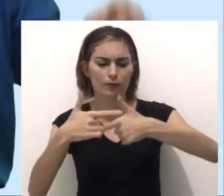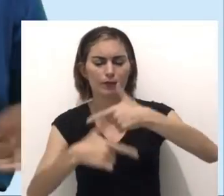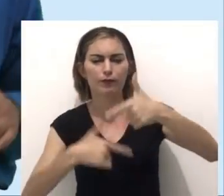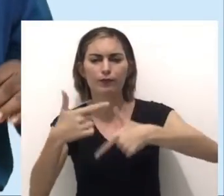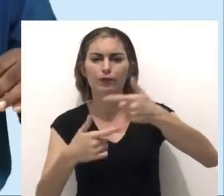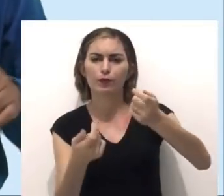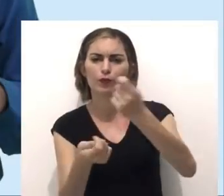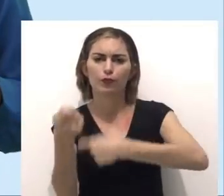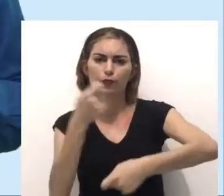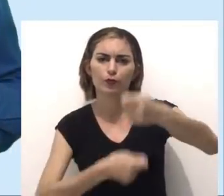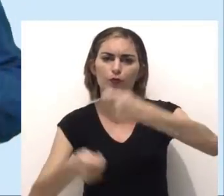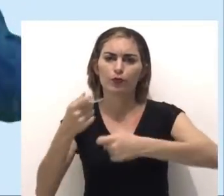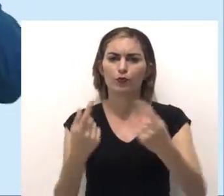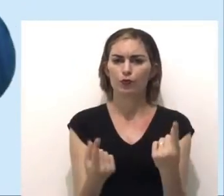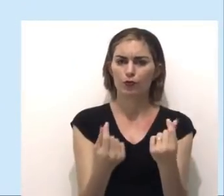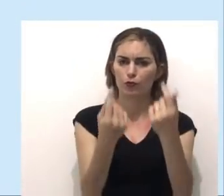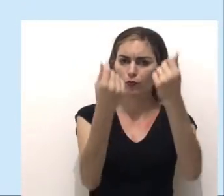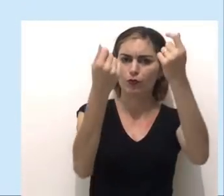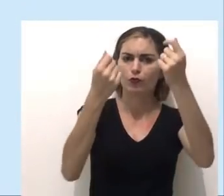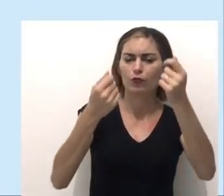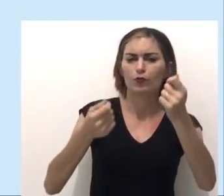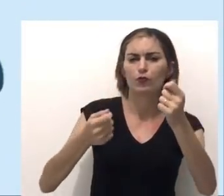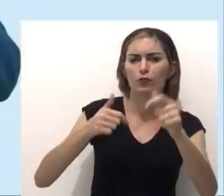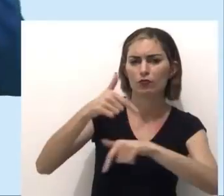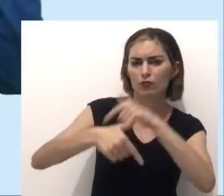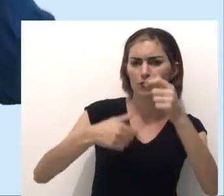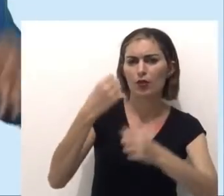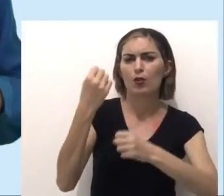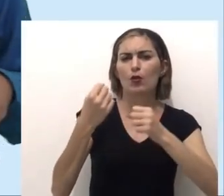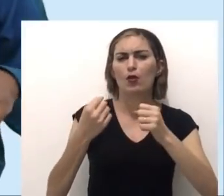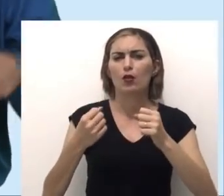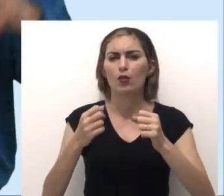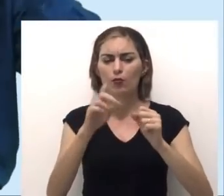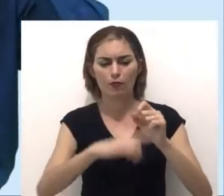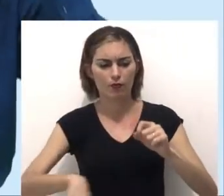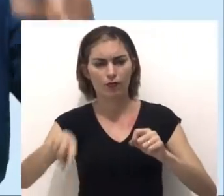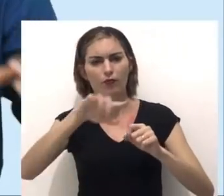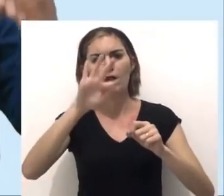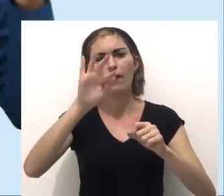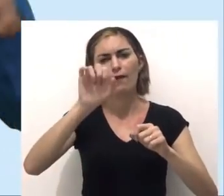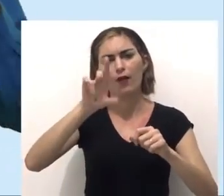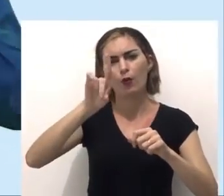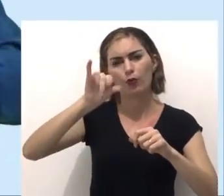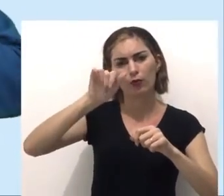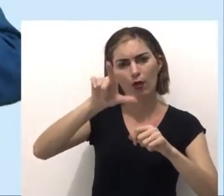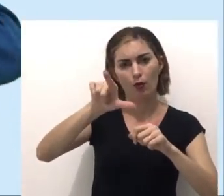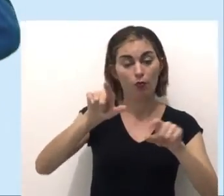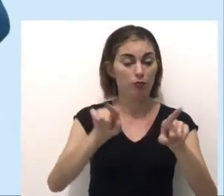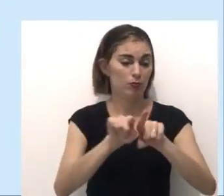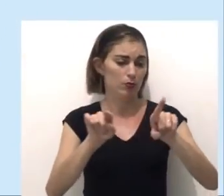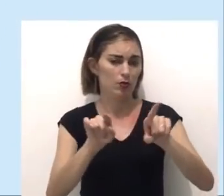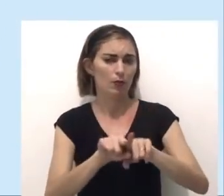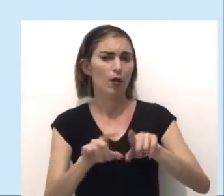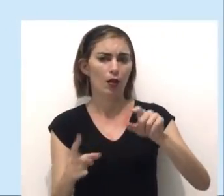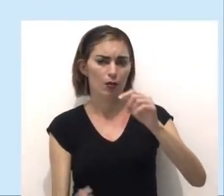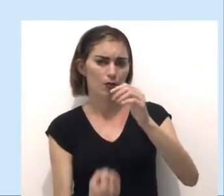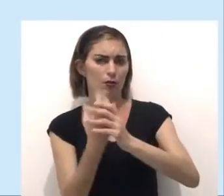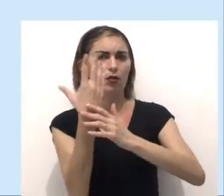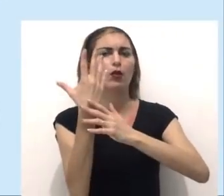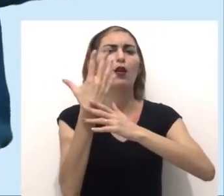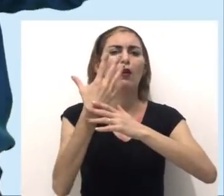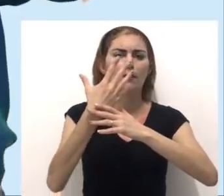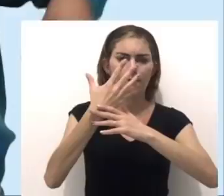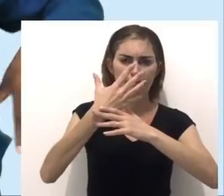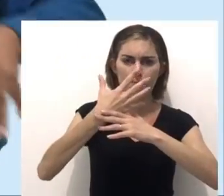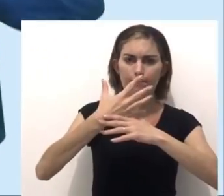Atividades econômicas, comerciais e produtiva da aristocracia rural e feudal. Então, além de